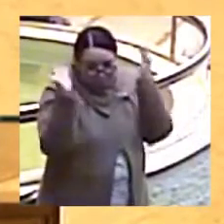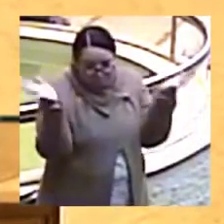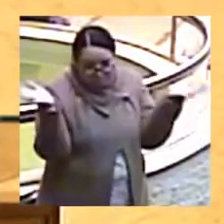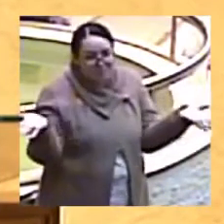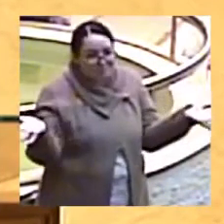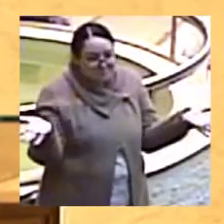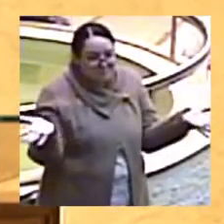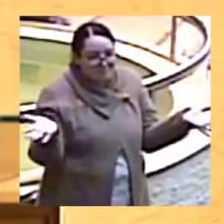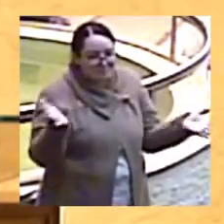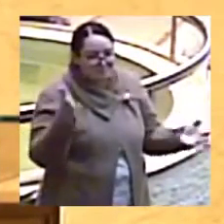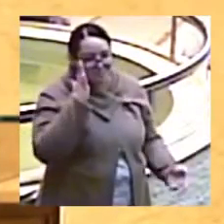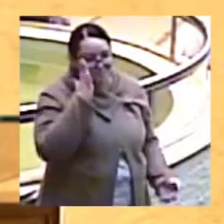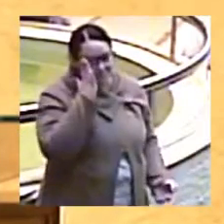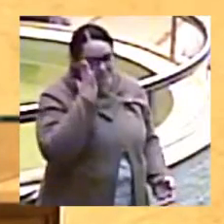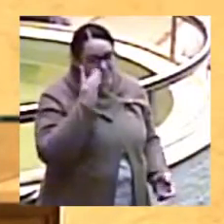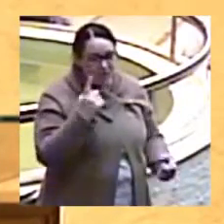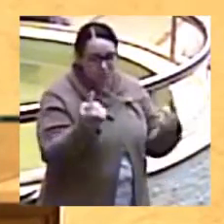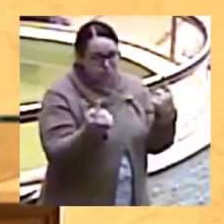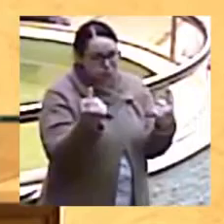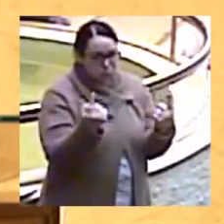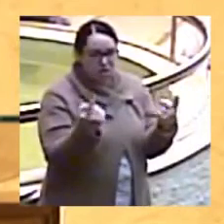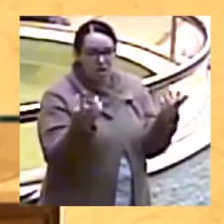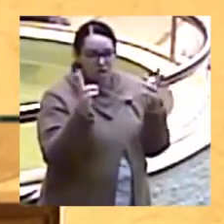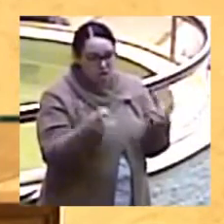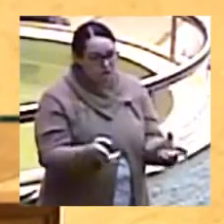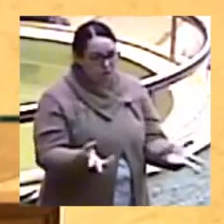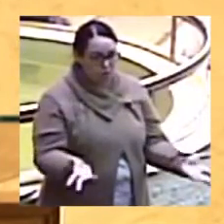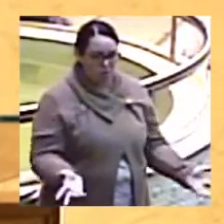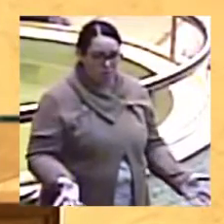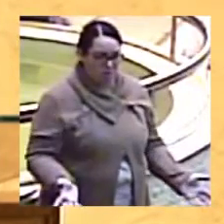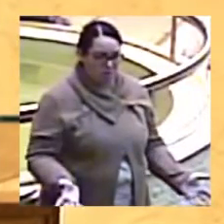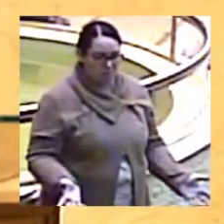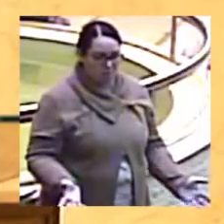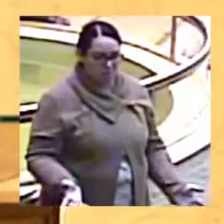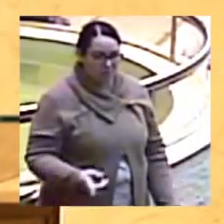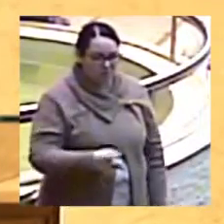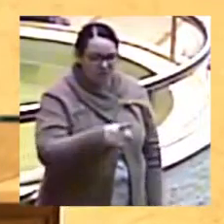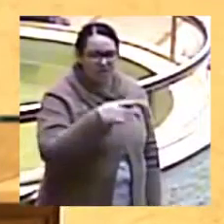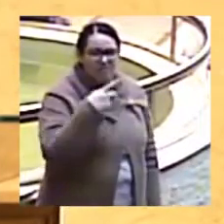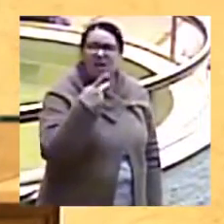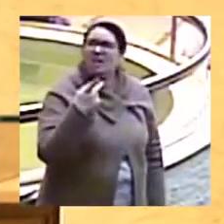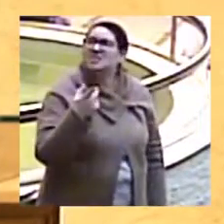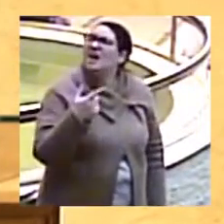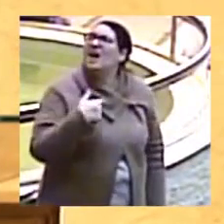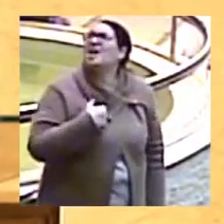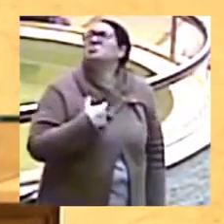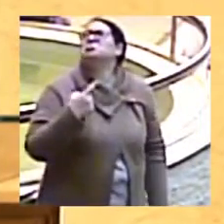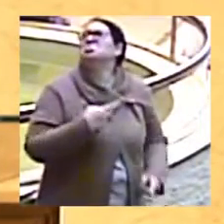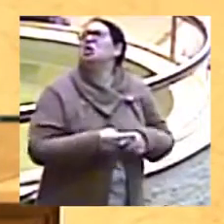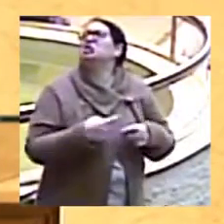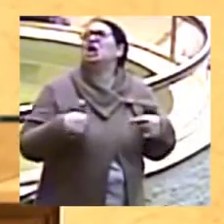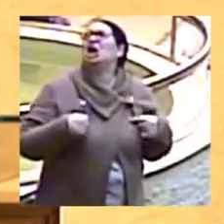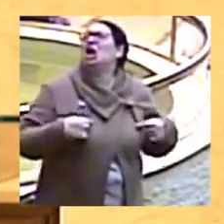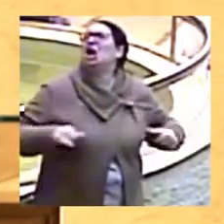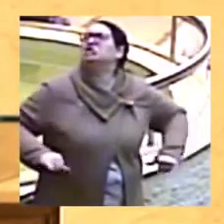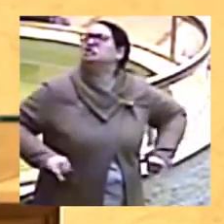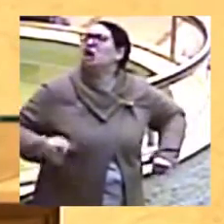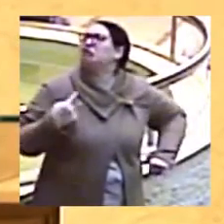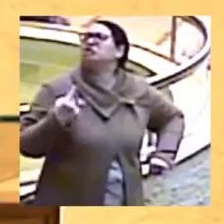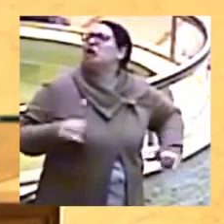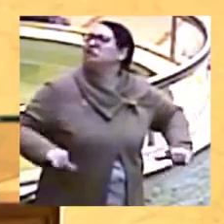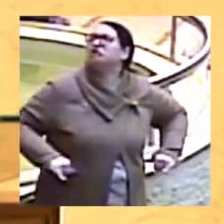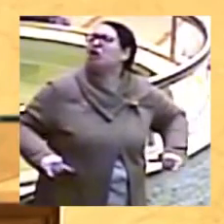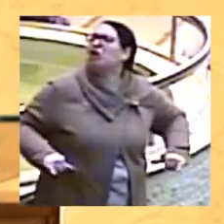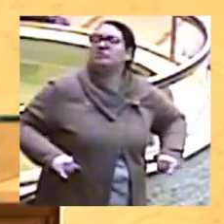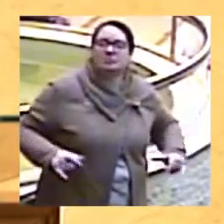da minha pessoa, diferente, da sua pessoa, que não tem conhecimento, nós vivemos, no oculto, a respeito,